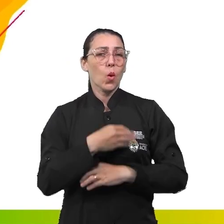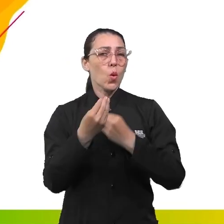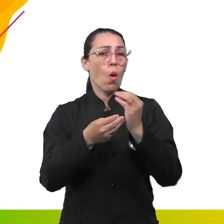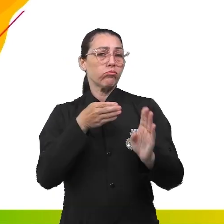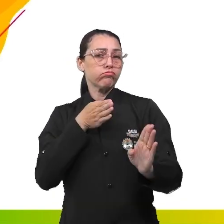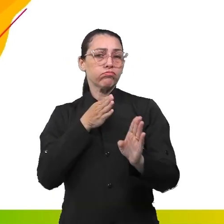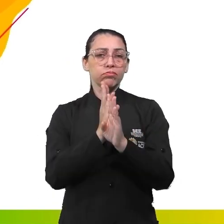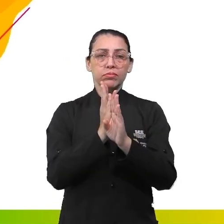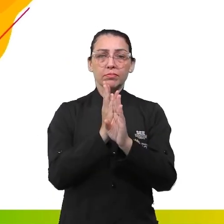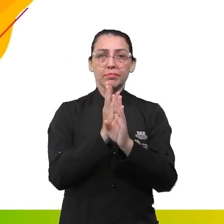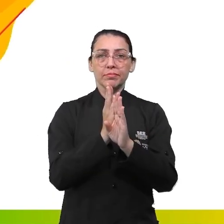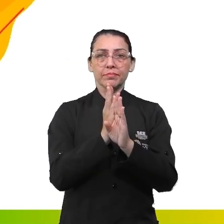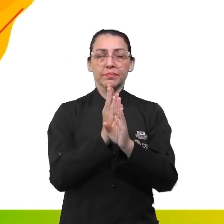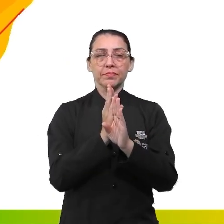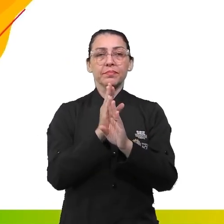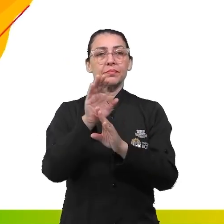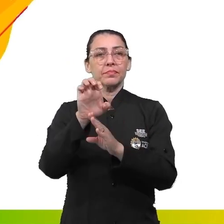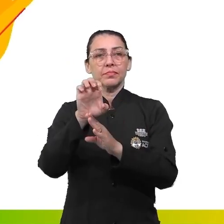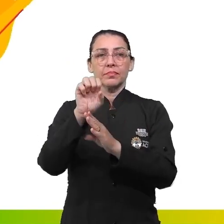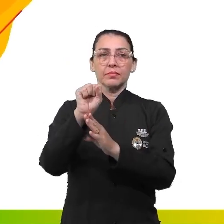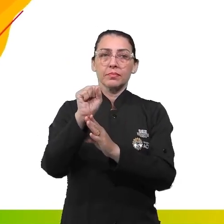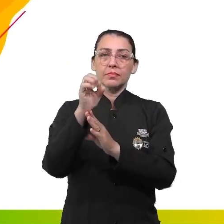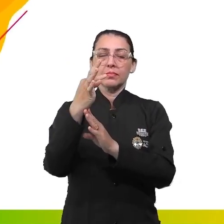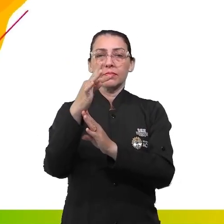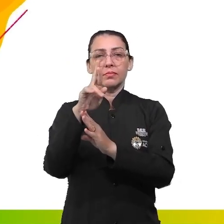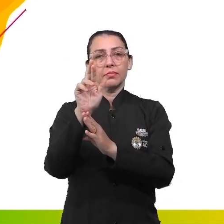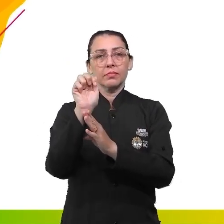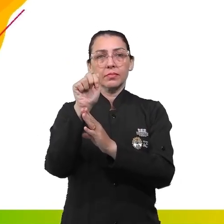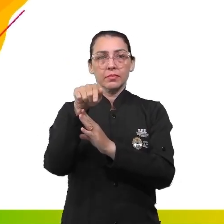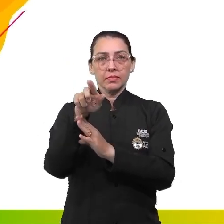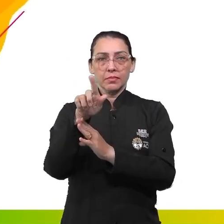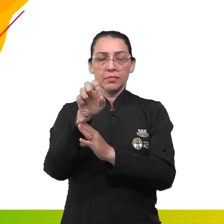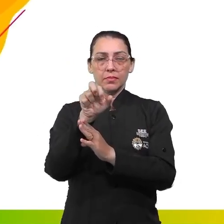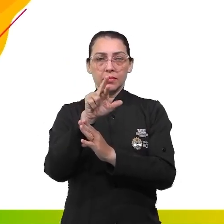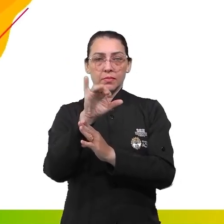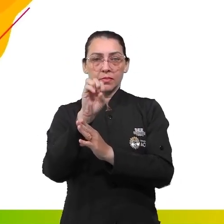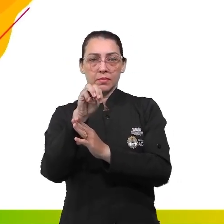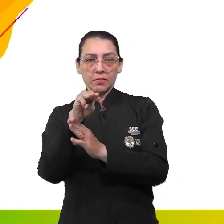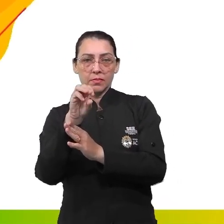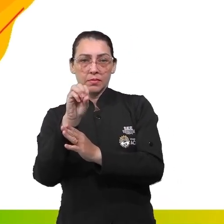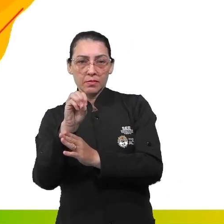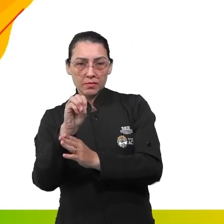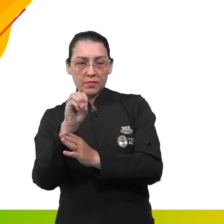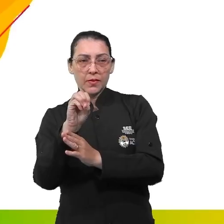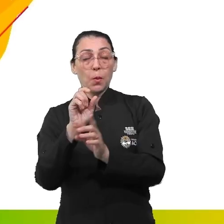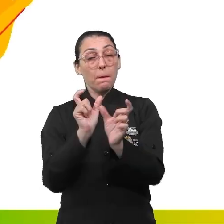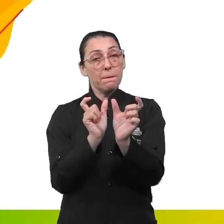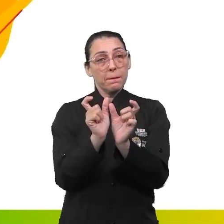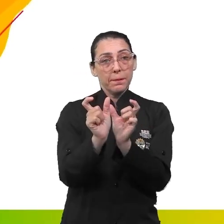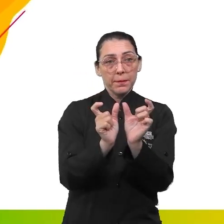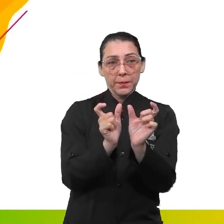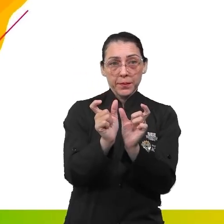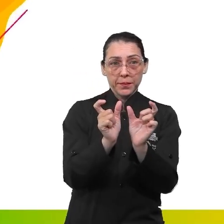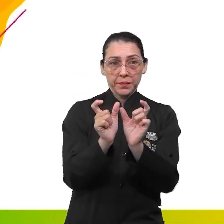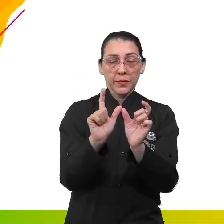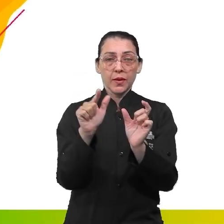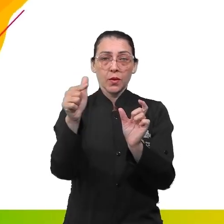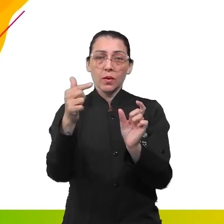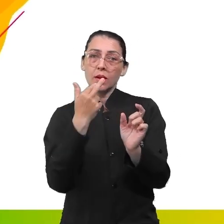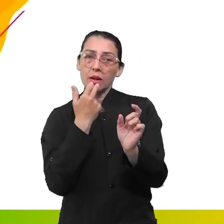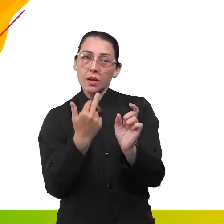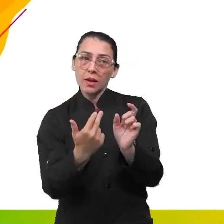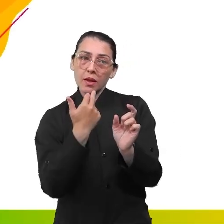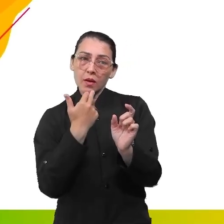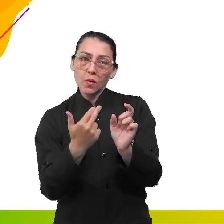Como nós podemos identificar esses estrangeirismos? Elas geralmente são palavras em outro